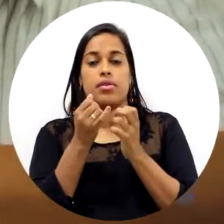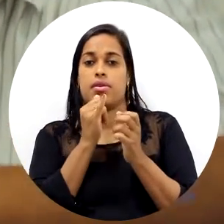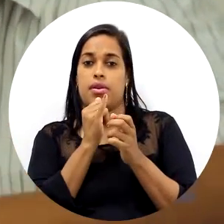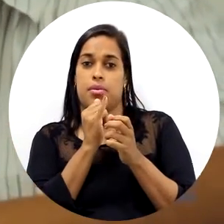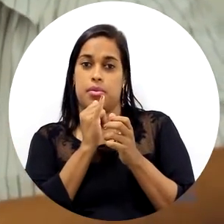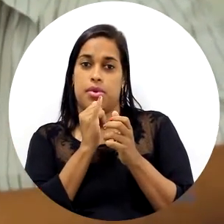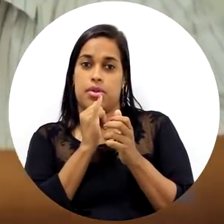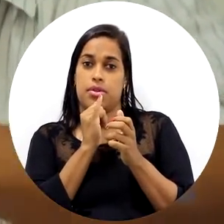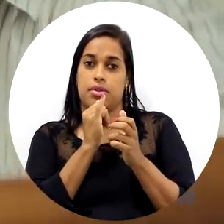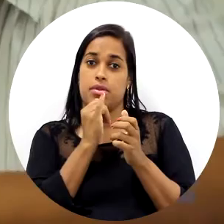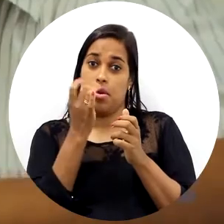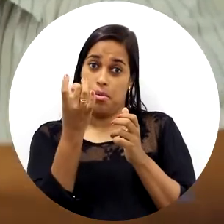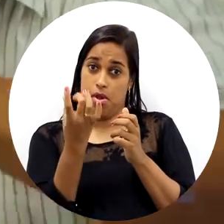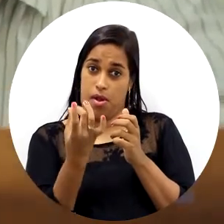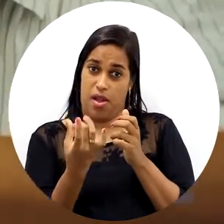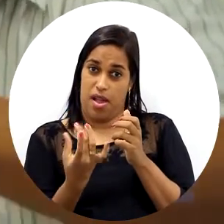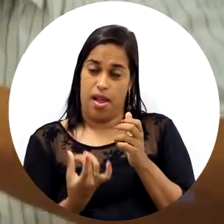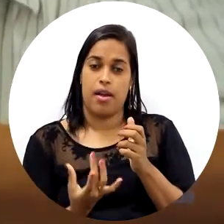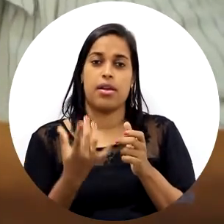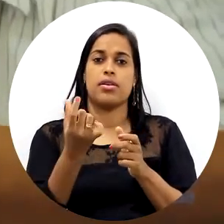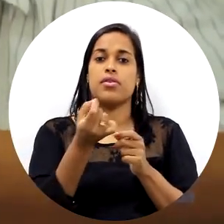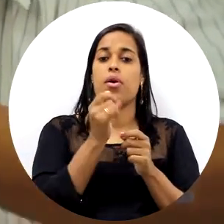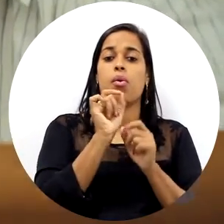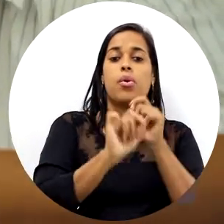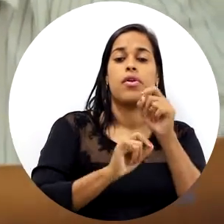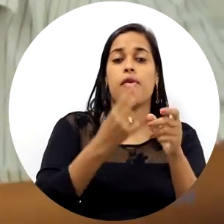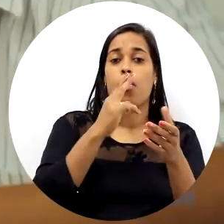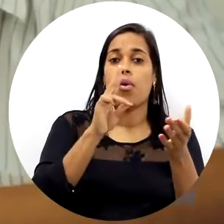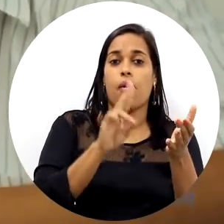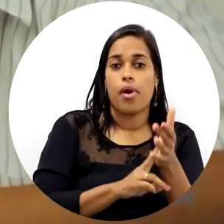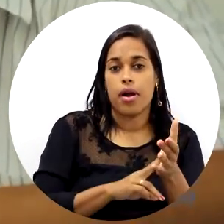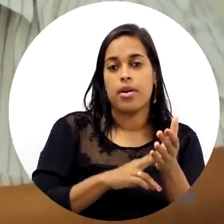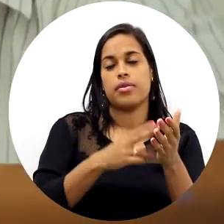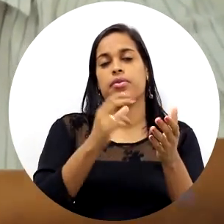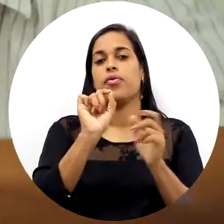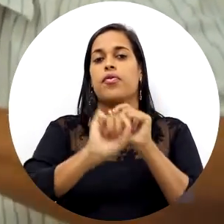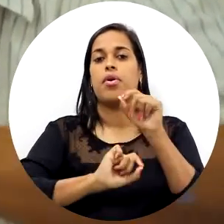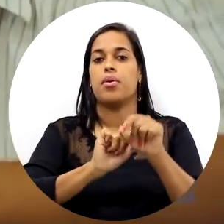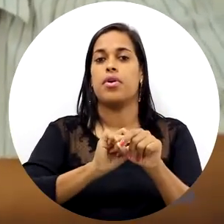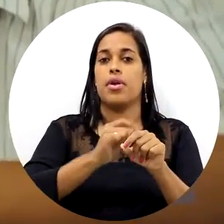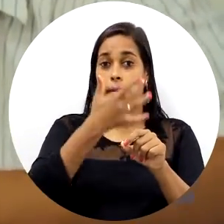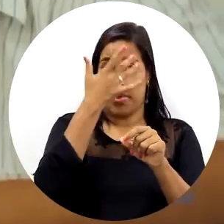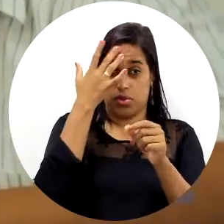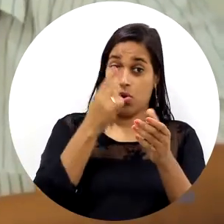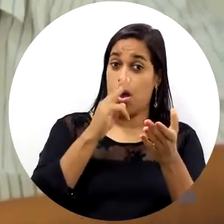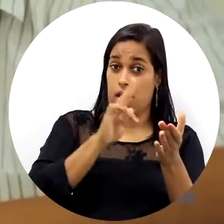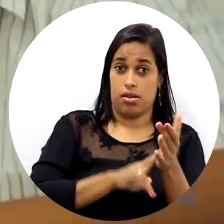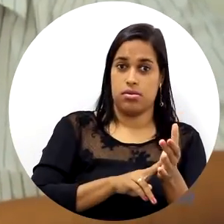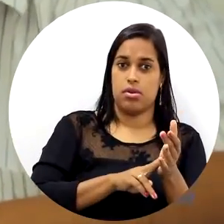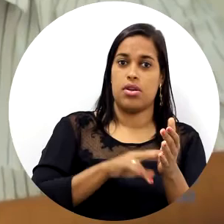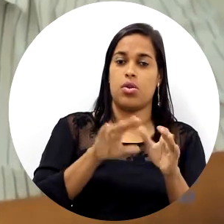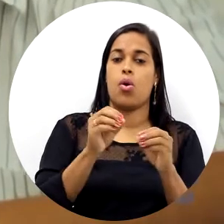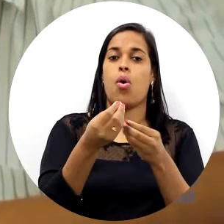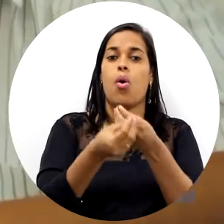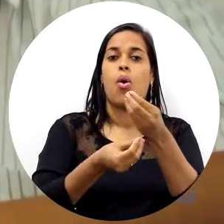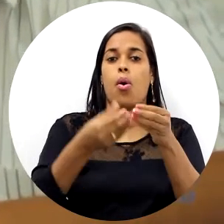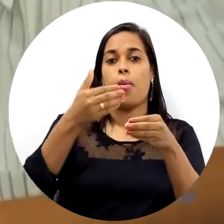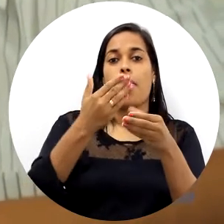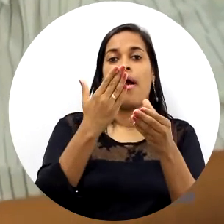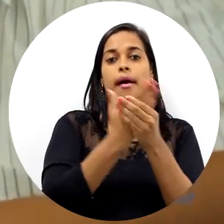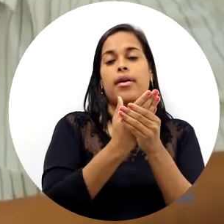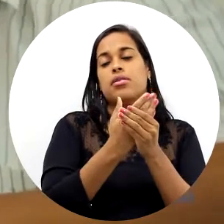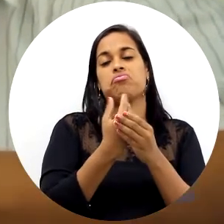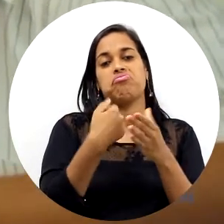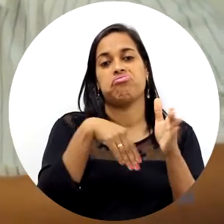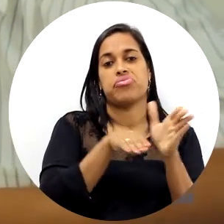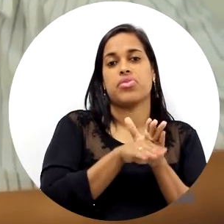quero atacar o problema. Então, foi no correio, foi o carteiro, foi o destinatário que não recebeu a carta. Dessa mesma forma, o protocolo